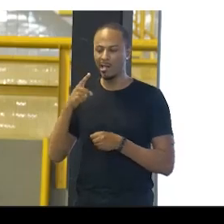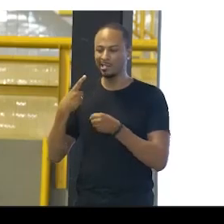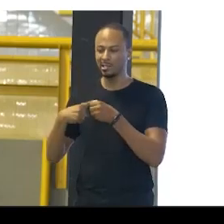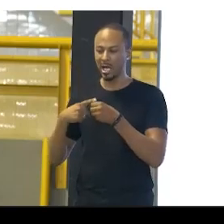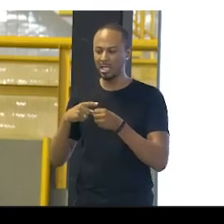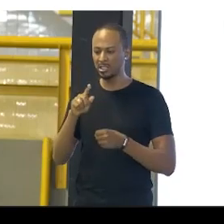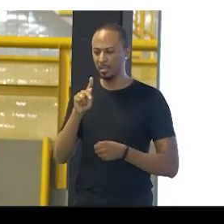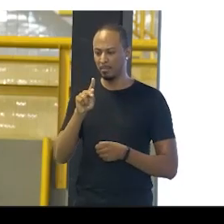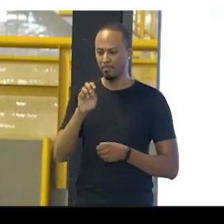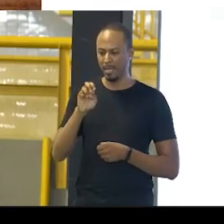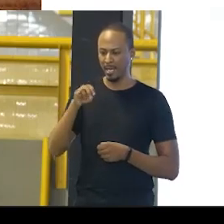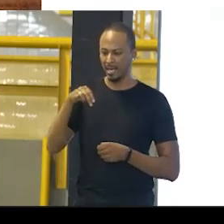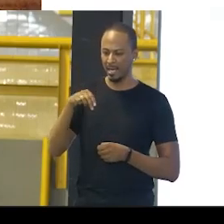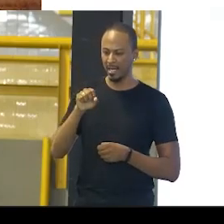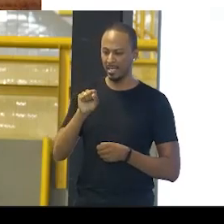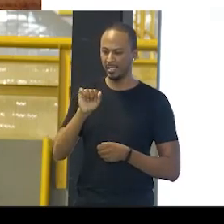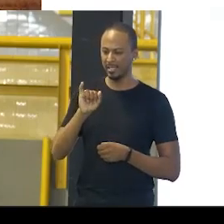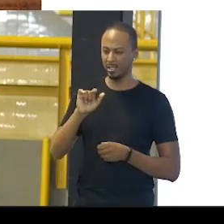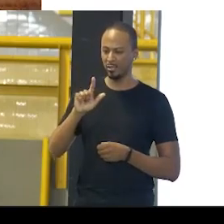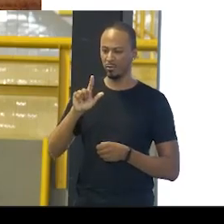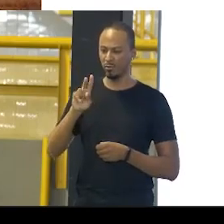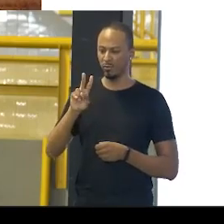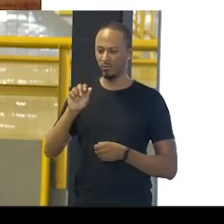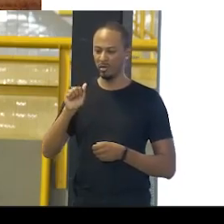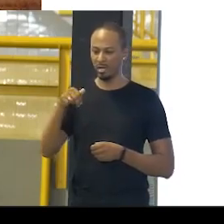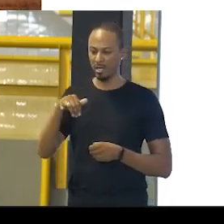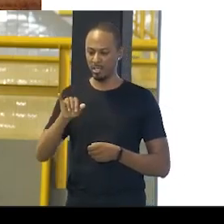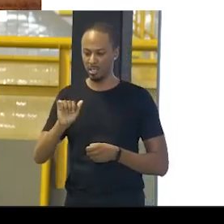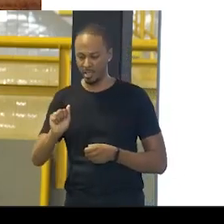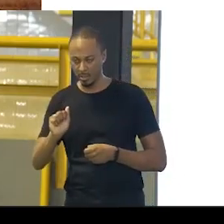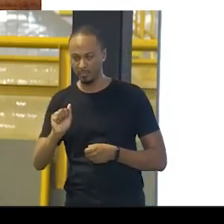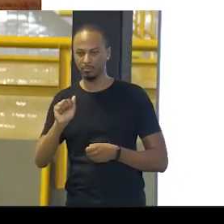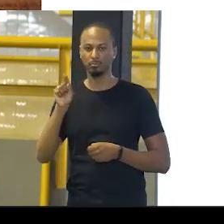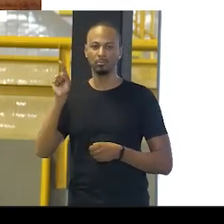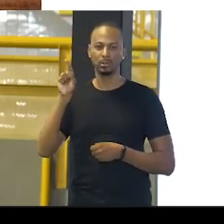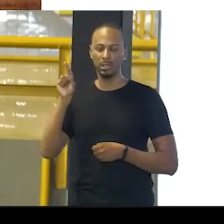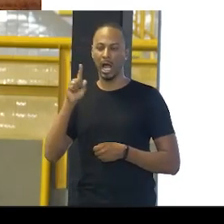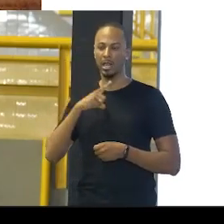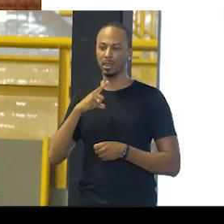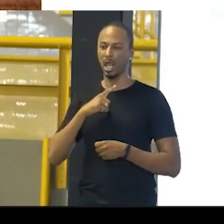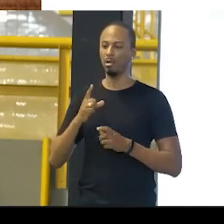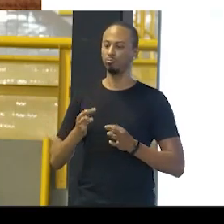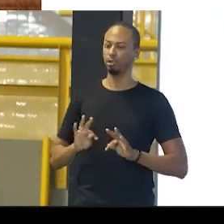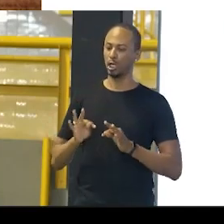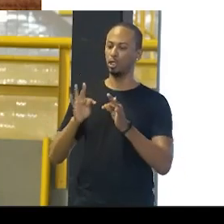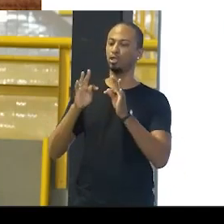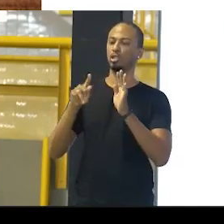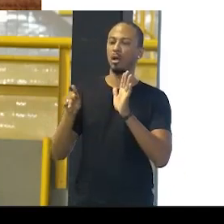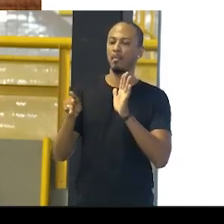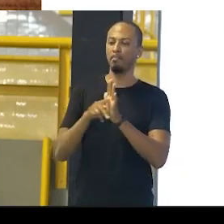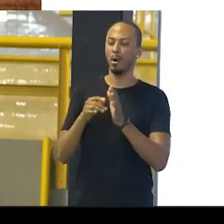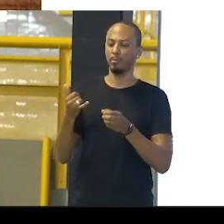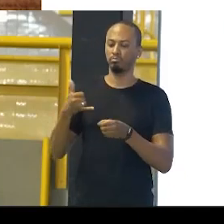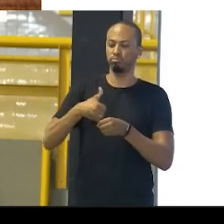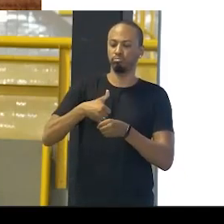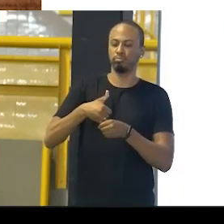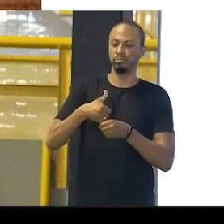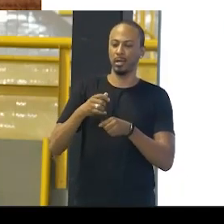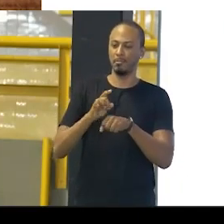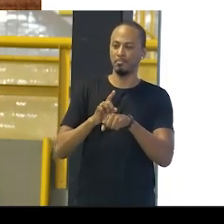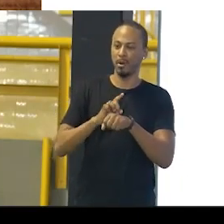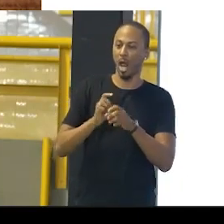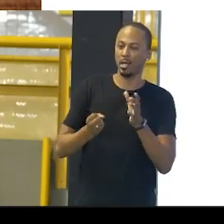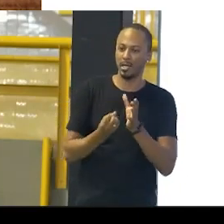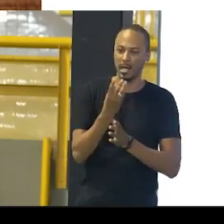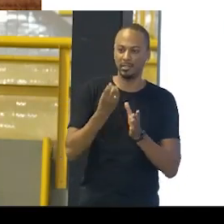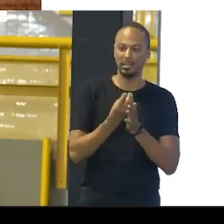uma tecnologia para viabilizar a produção. E essa tecnologia que a gente está mostrando aqui, do fraturamento hidráulico. O xisto